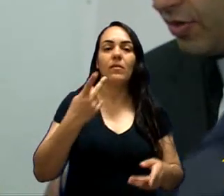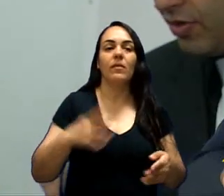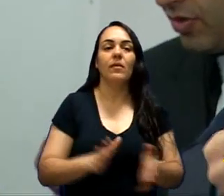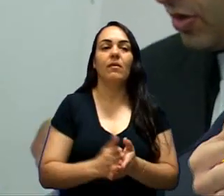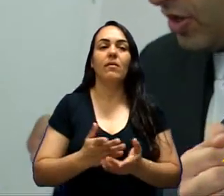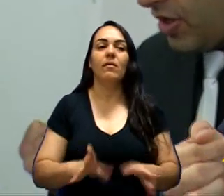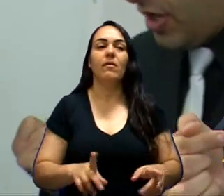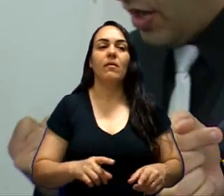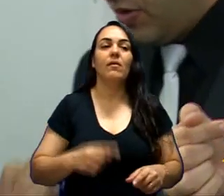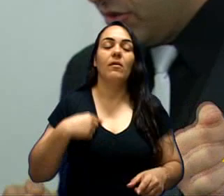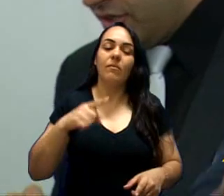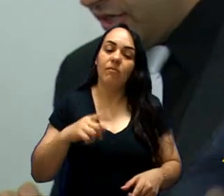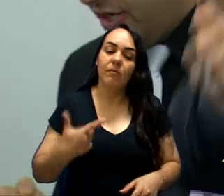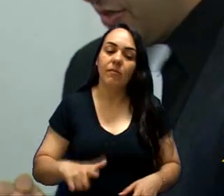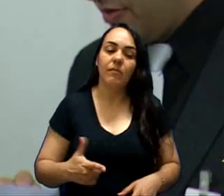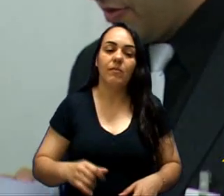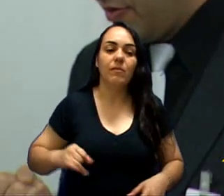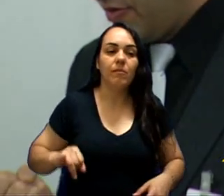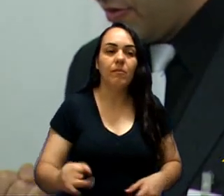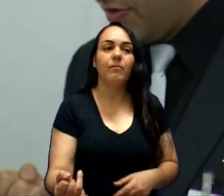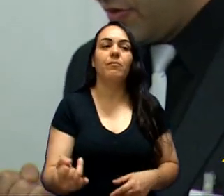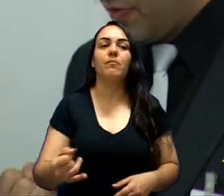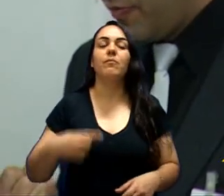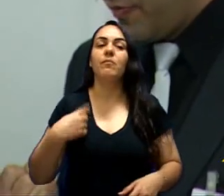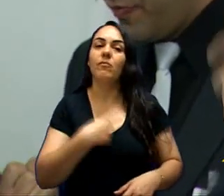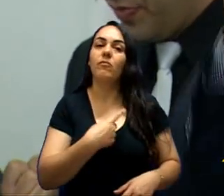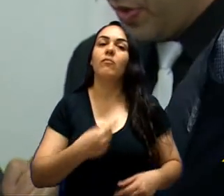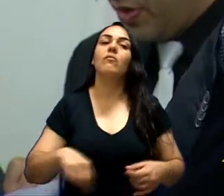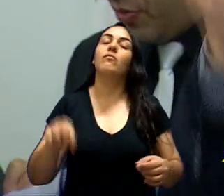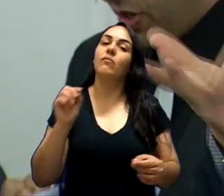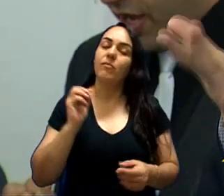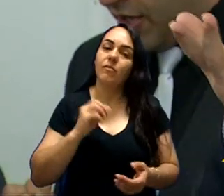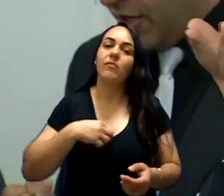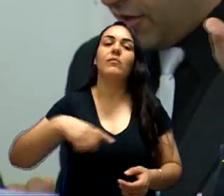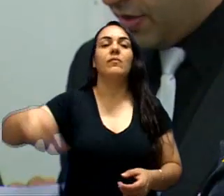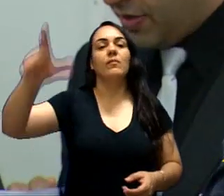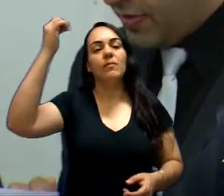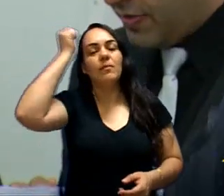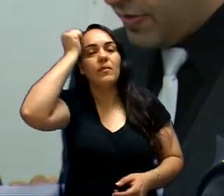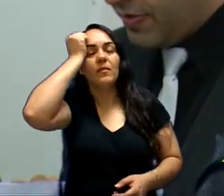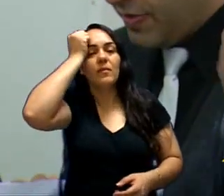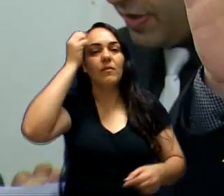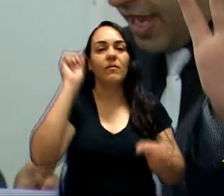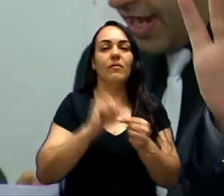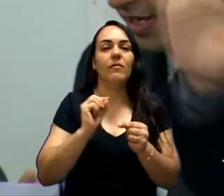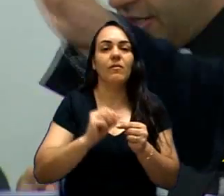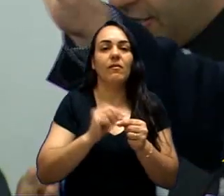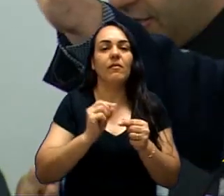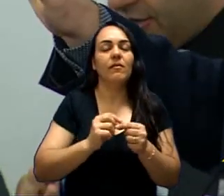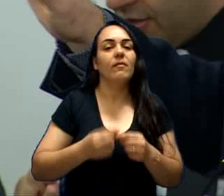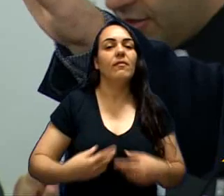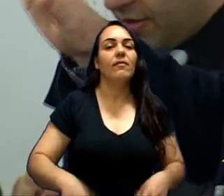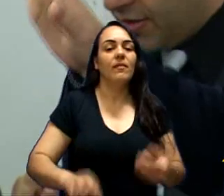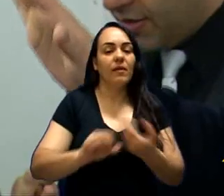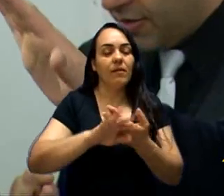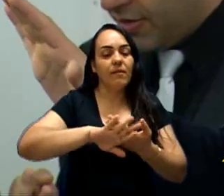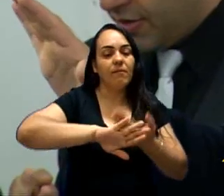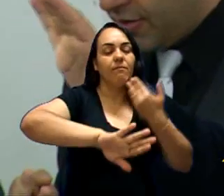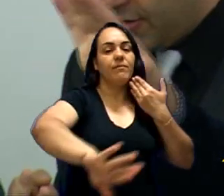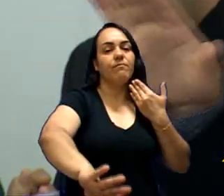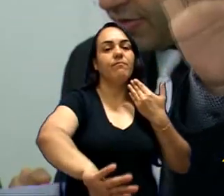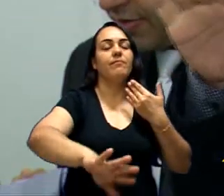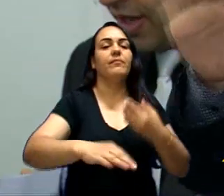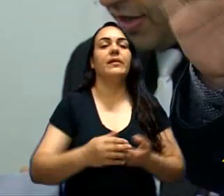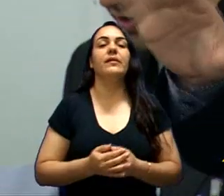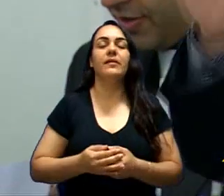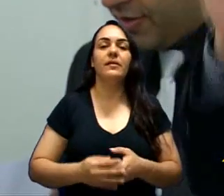gera essa oportunidade, nós somos os culpados por isso, entre aspas. Nós estamos deixando eles para fora daqui.